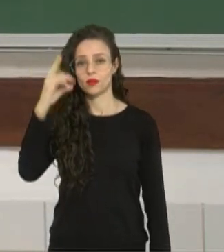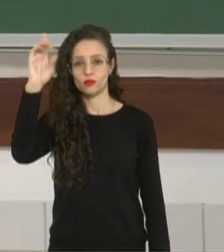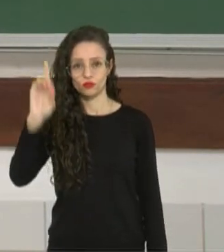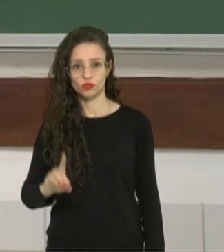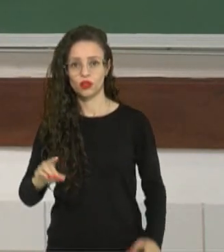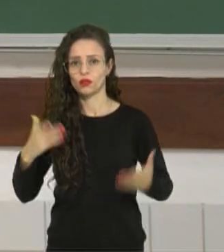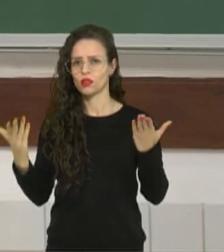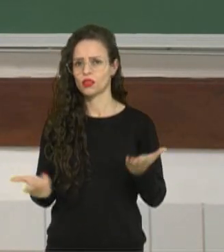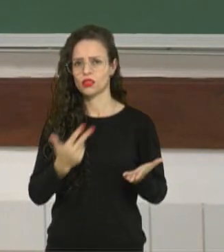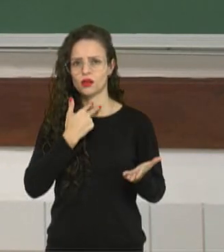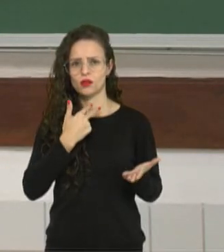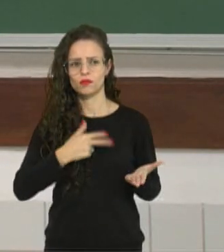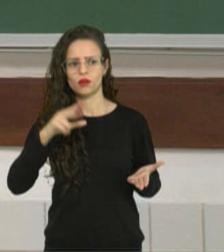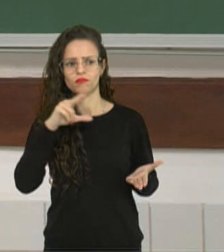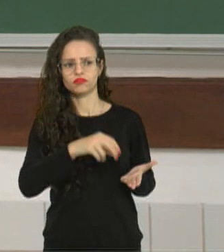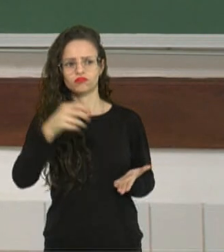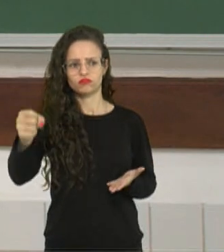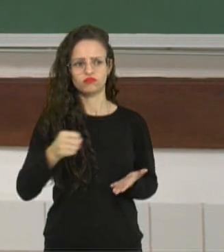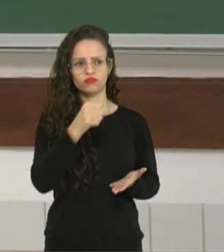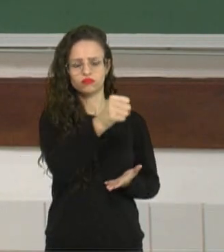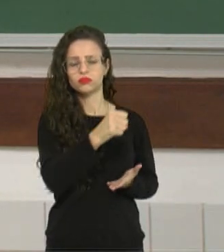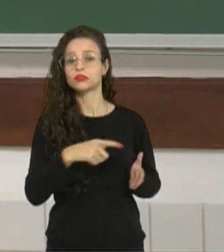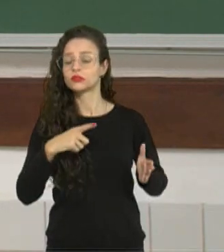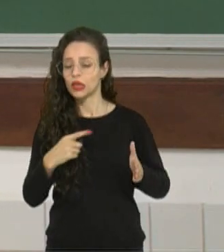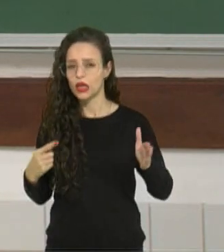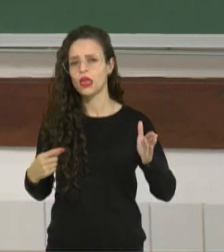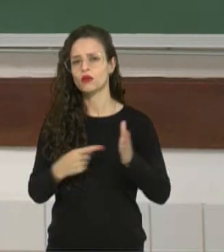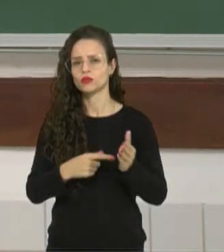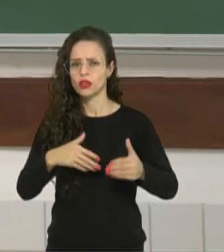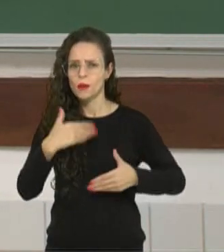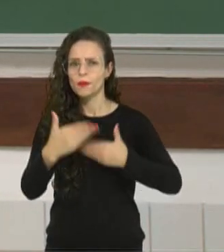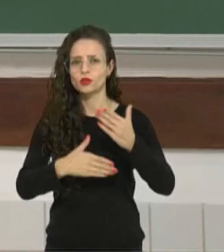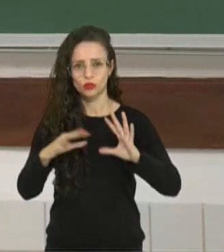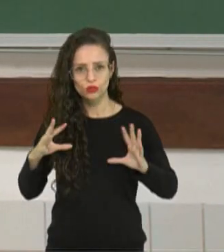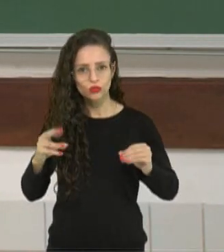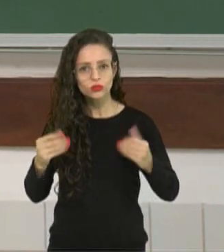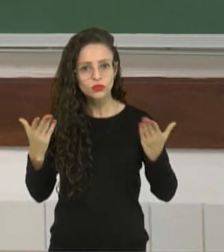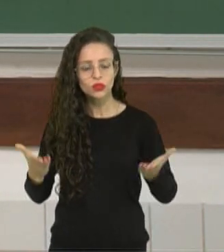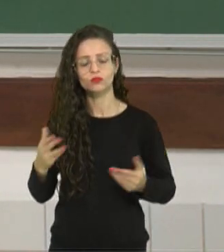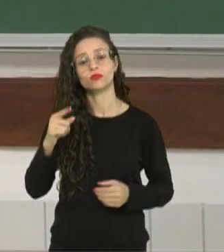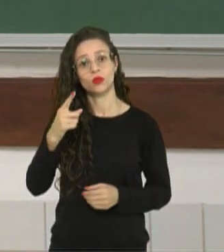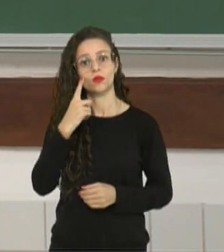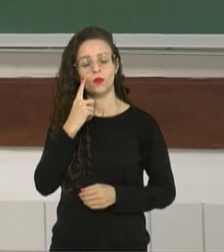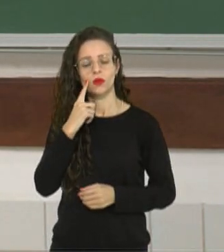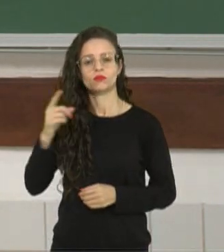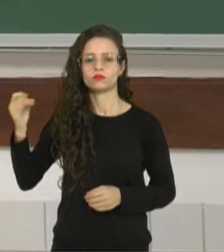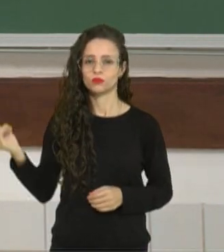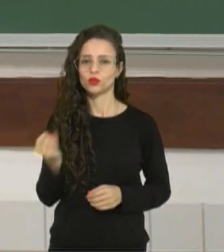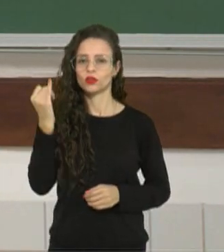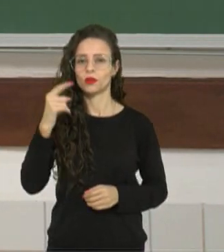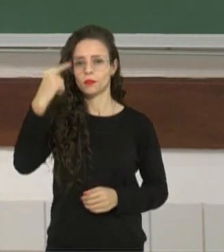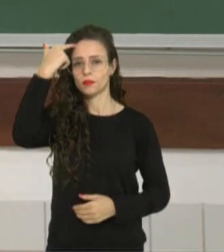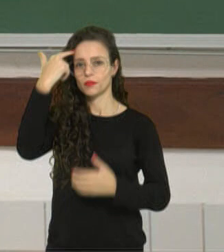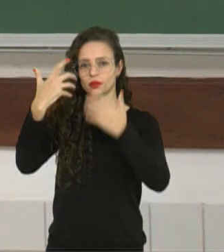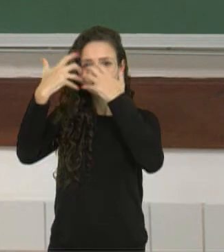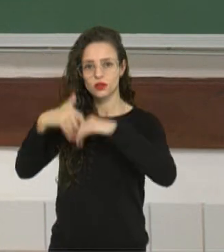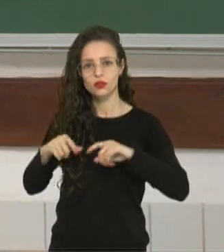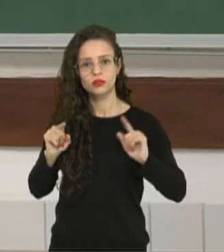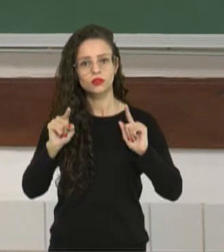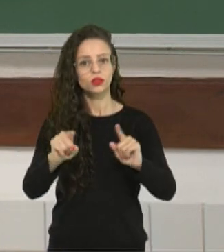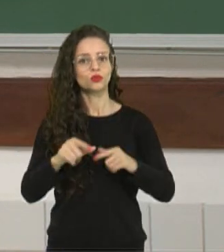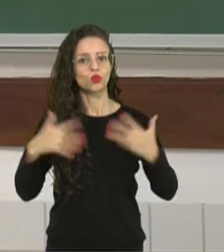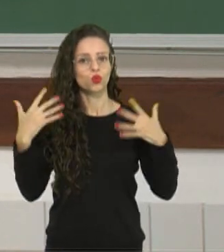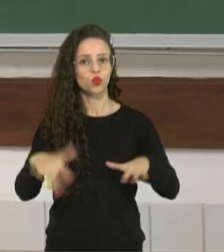Que ninguém poderá ser preso sem ter acusação, processo, tudo isso? Então, olha só, é muito importante pensar nisso, o